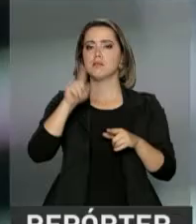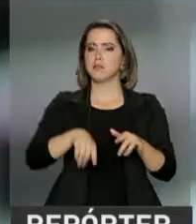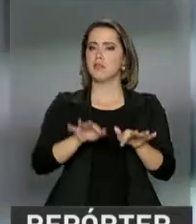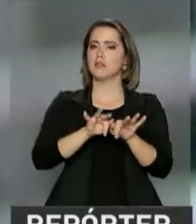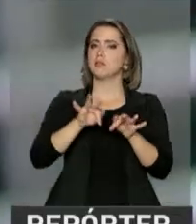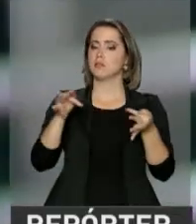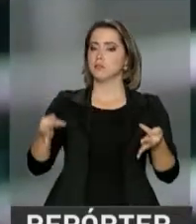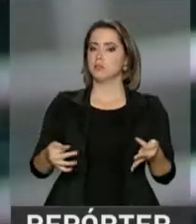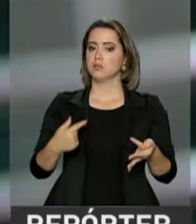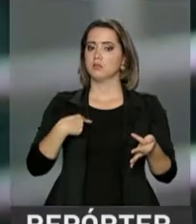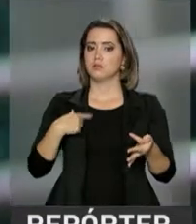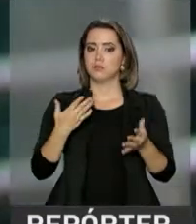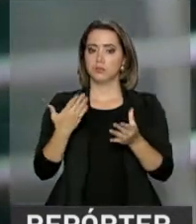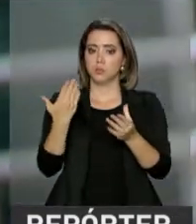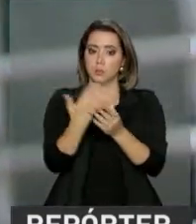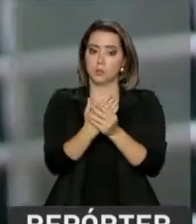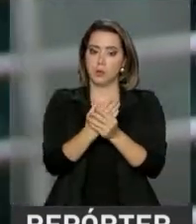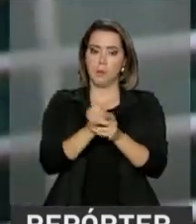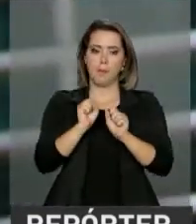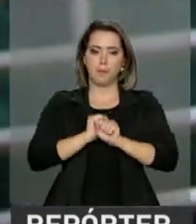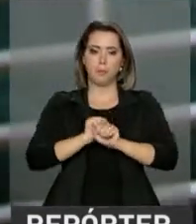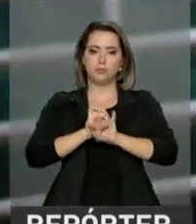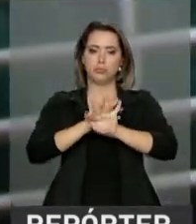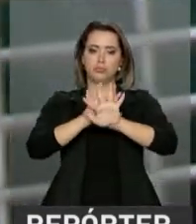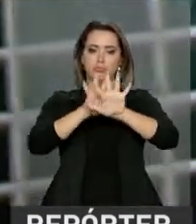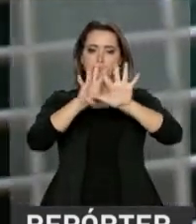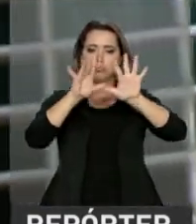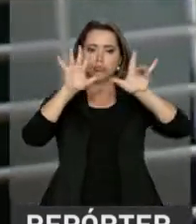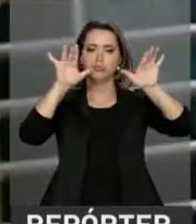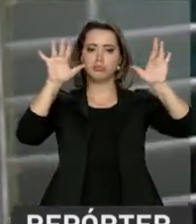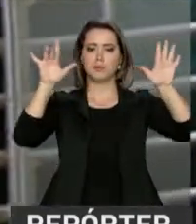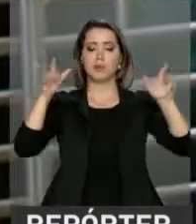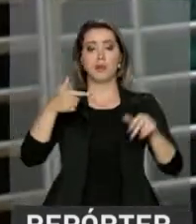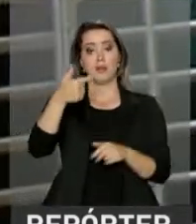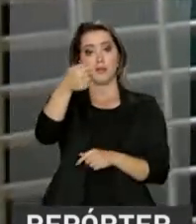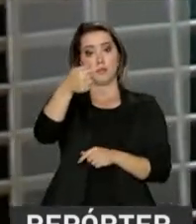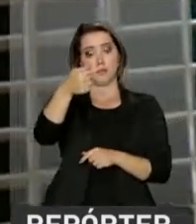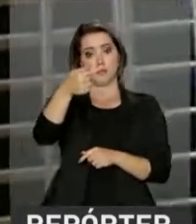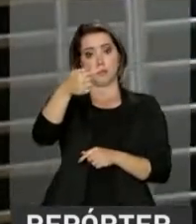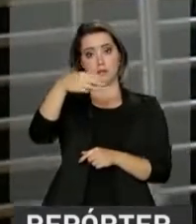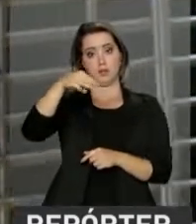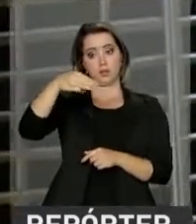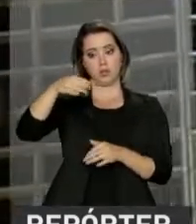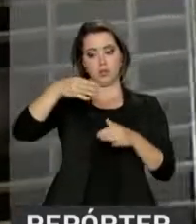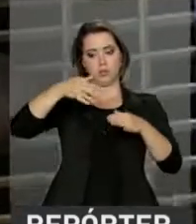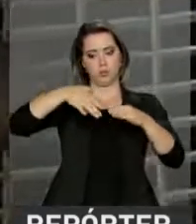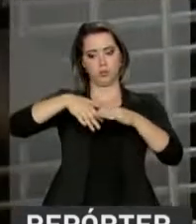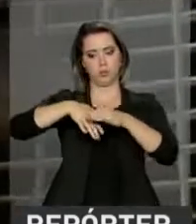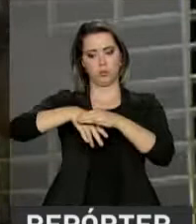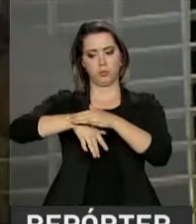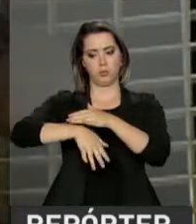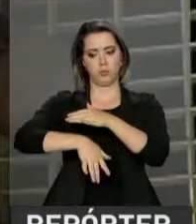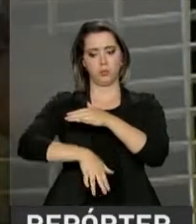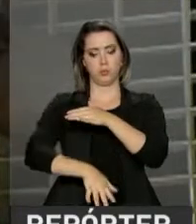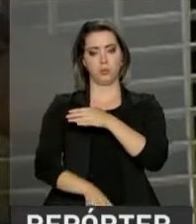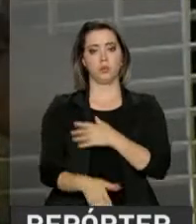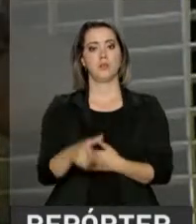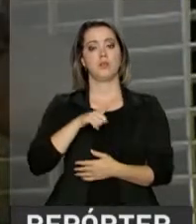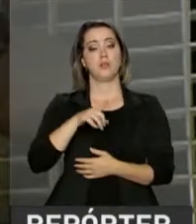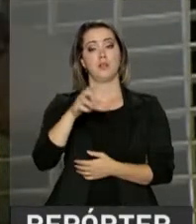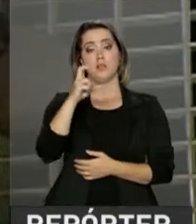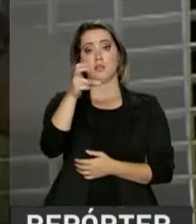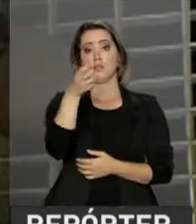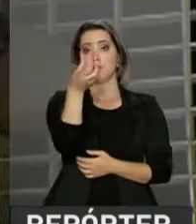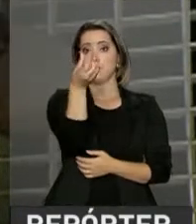simples. Brilhando no fundo de um tanque de água com 7 metros de profundidade, sob o irradiador, estão 56 varetas de